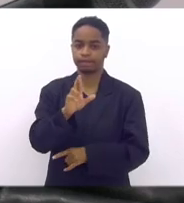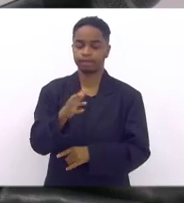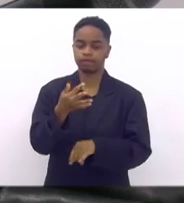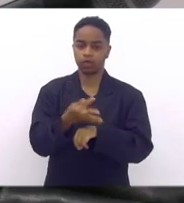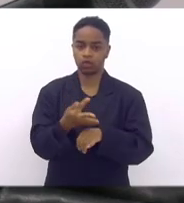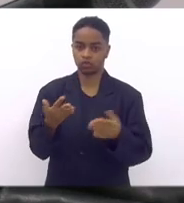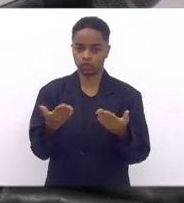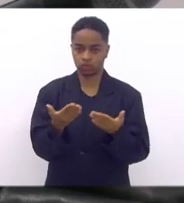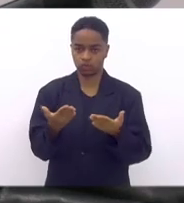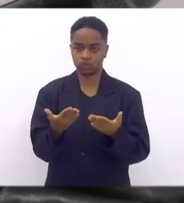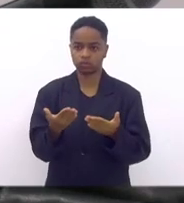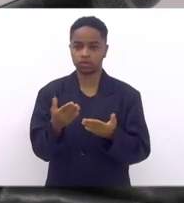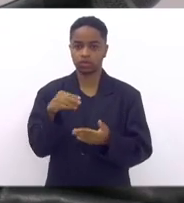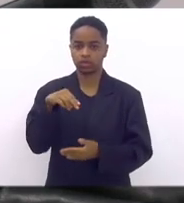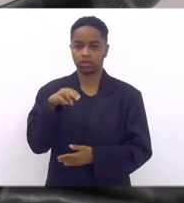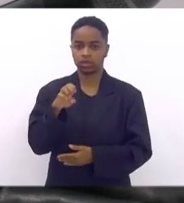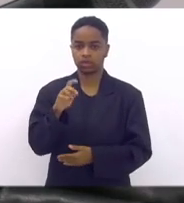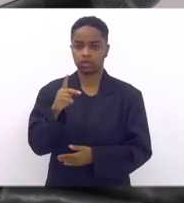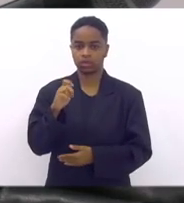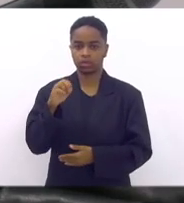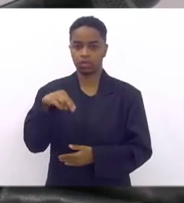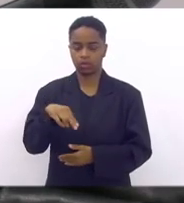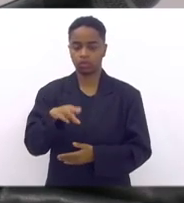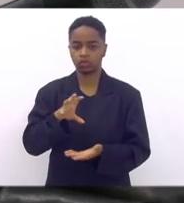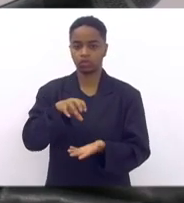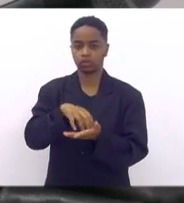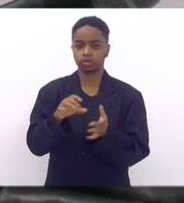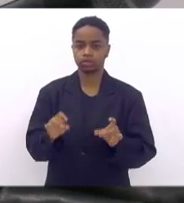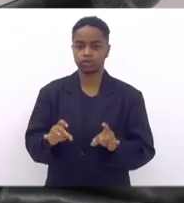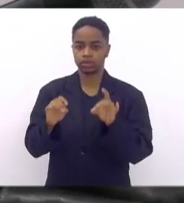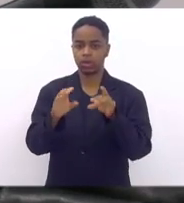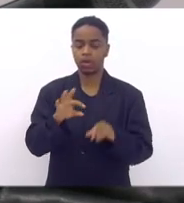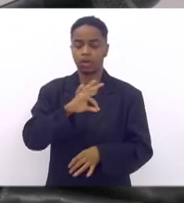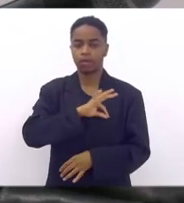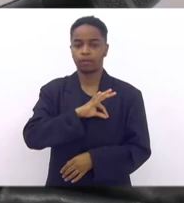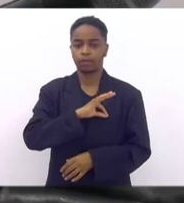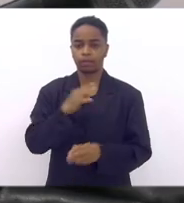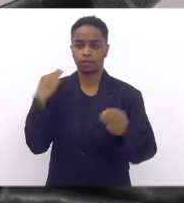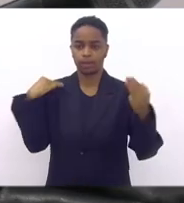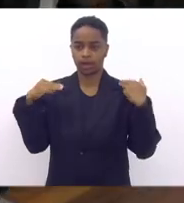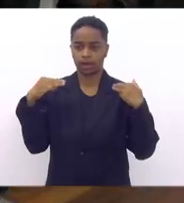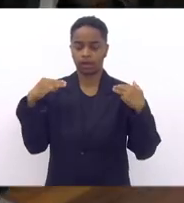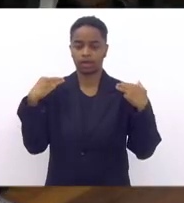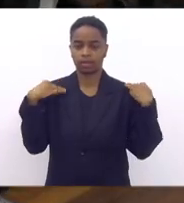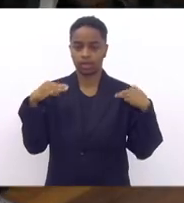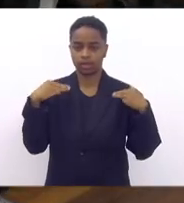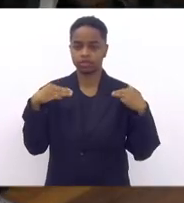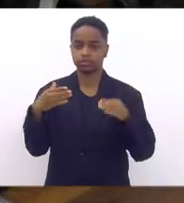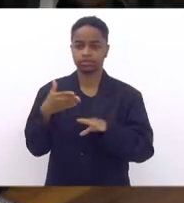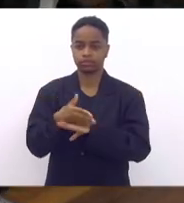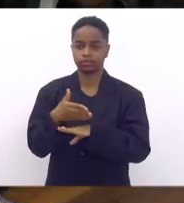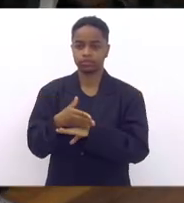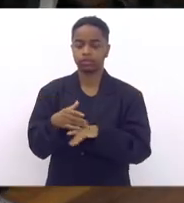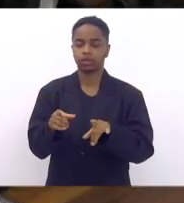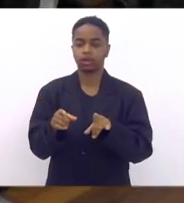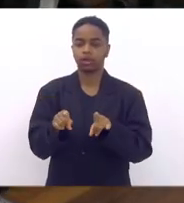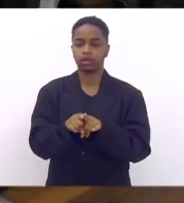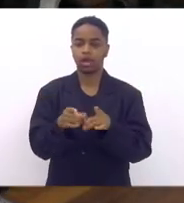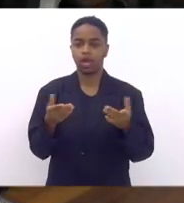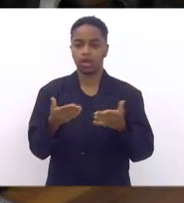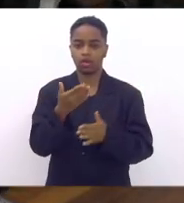hoje aqui que é do nepon que é o núcle especial da polícia marítima da Polícia Federal esteja presente Com certeza agora sobre a questão de ord Flávio